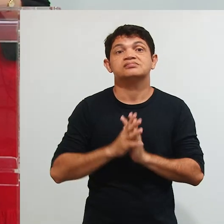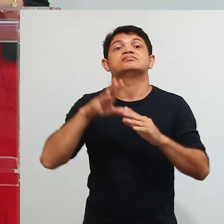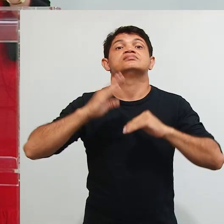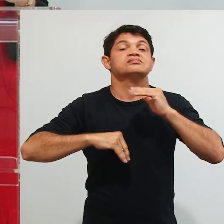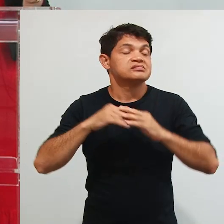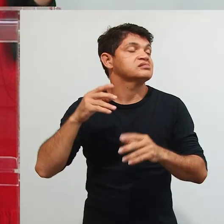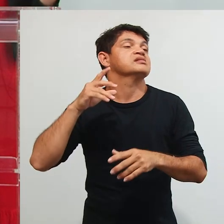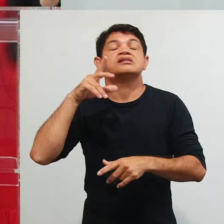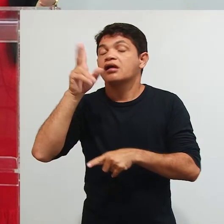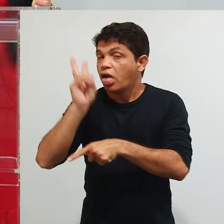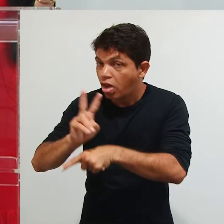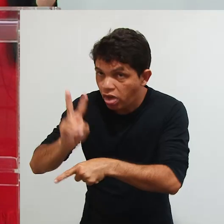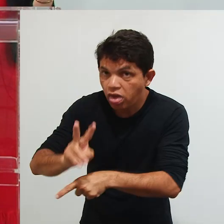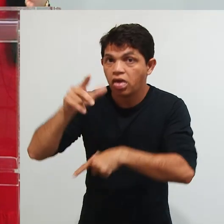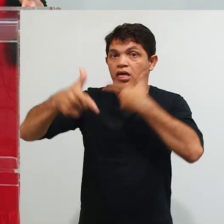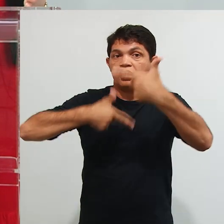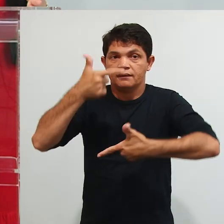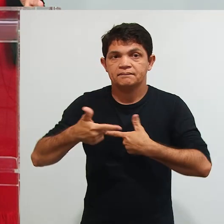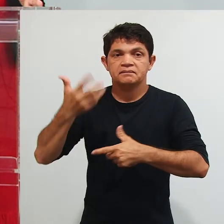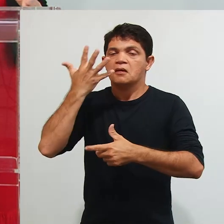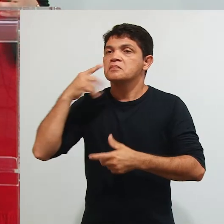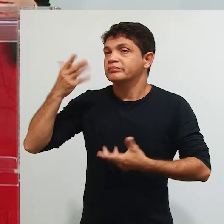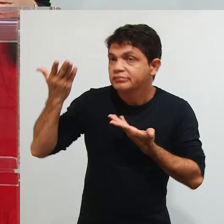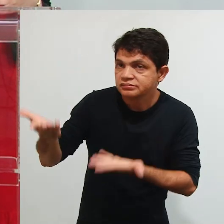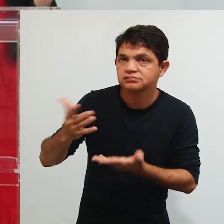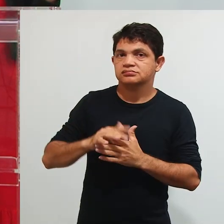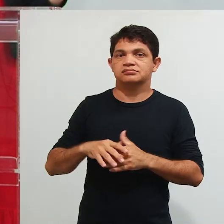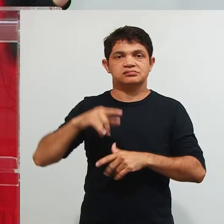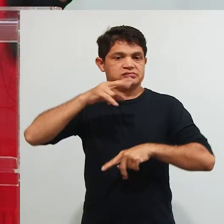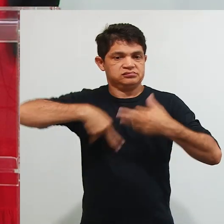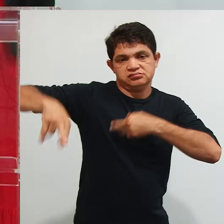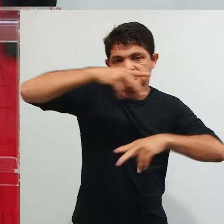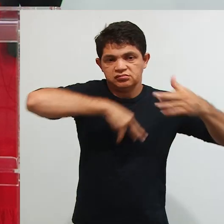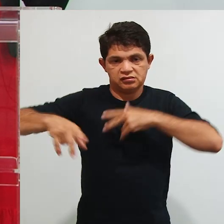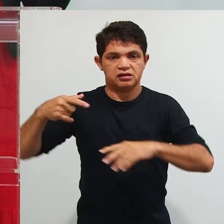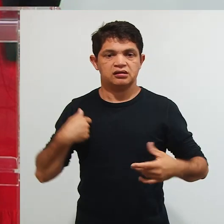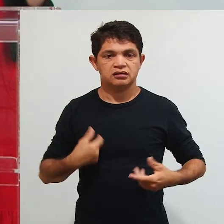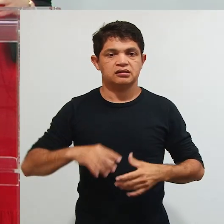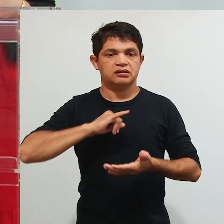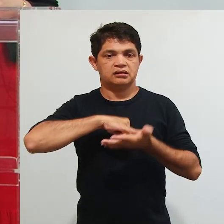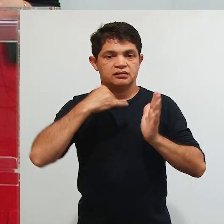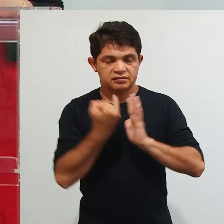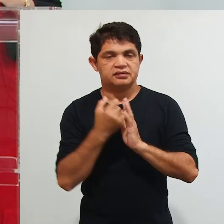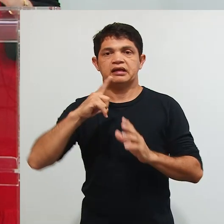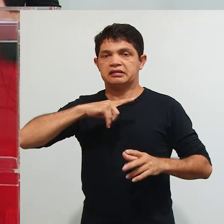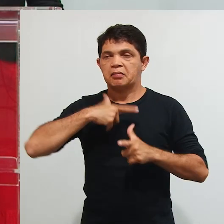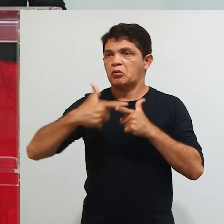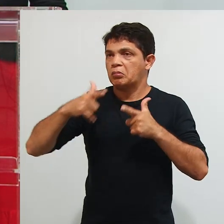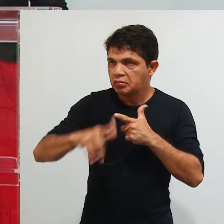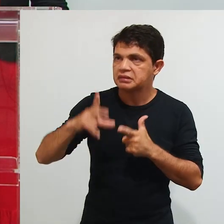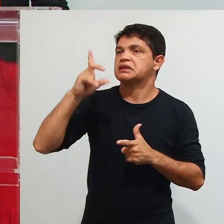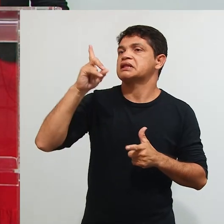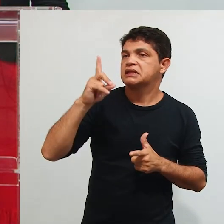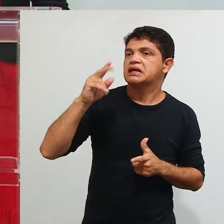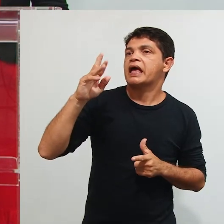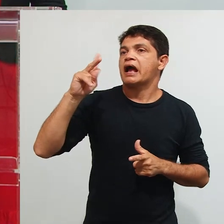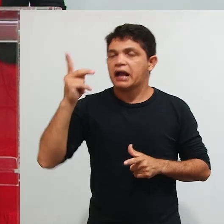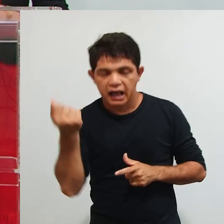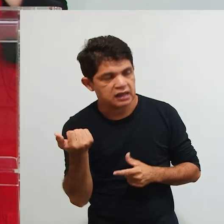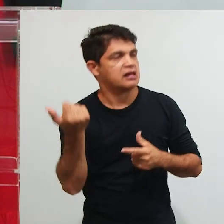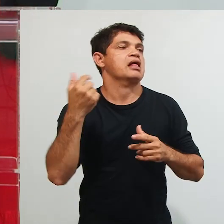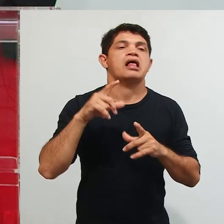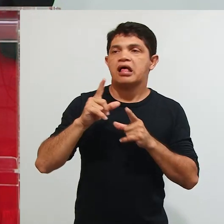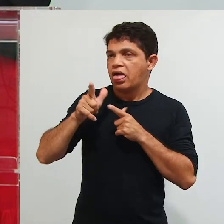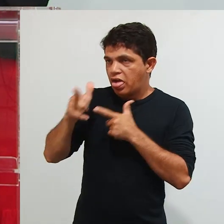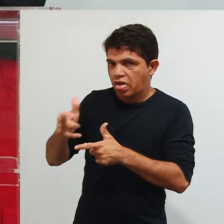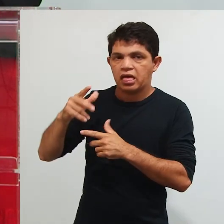não vai querer que a criança fique sentadinha o tempo todo ali. A criança é um pouco agitada. Não, essa criança já tem TDAH.